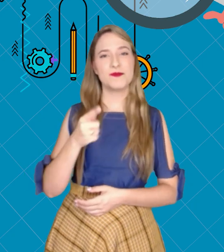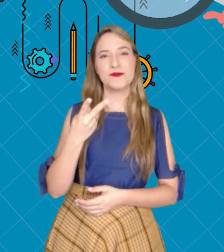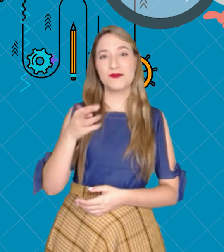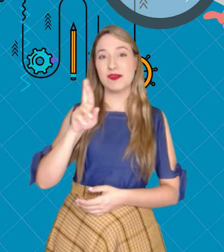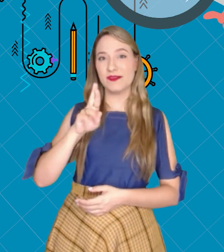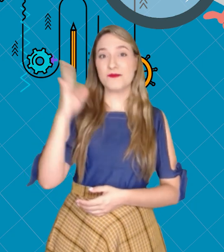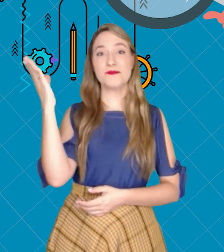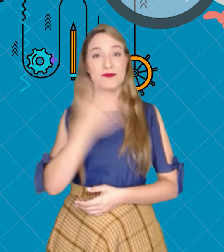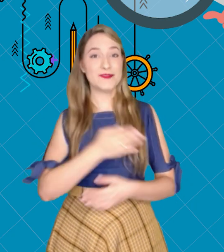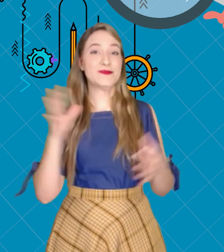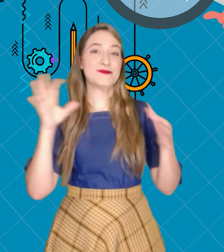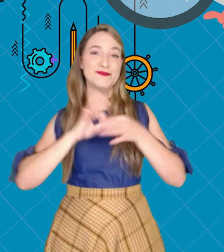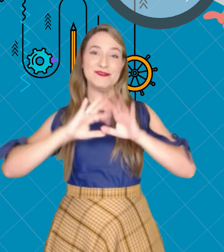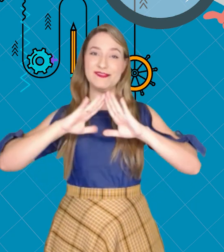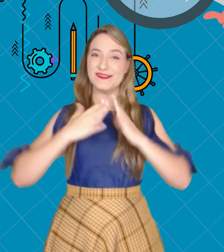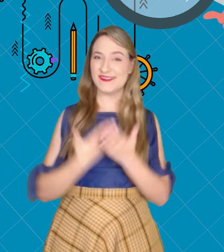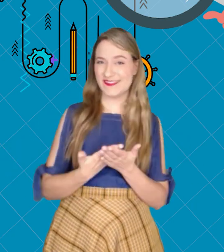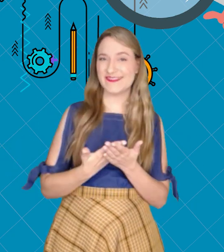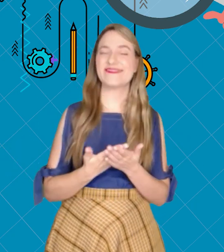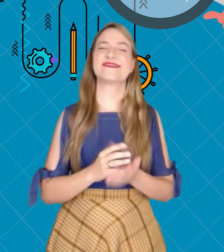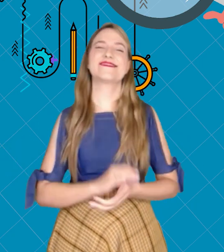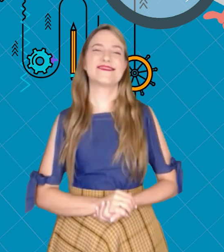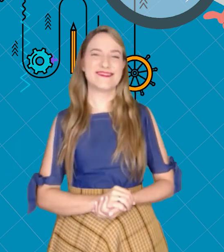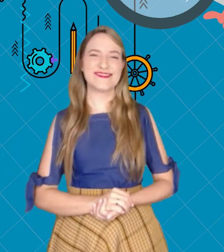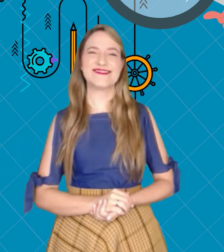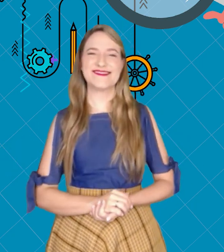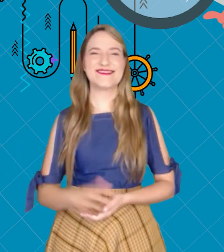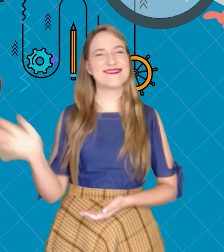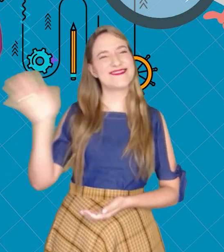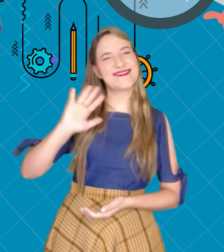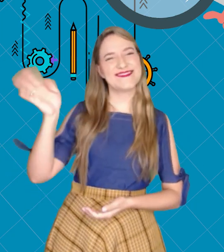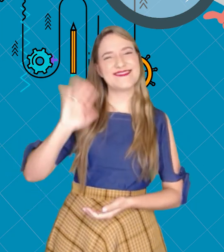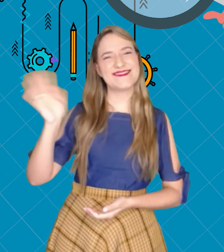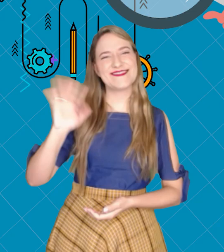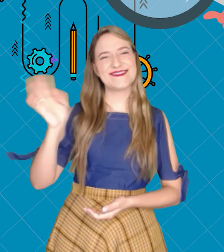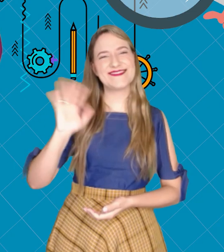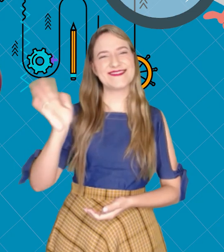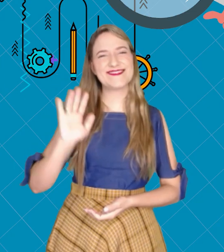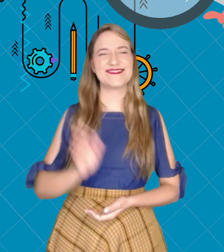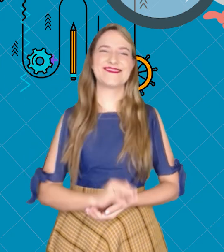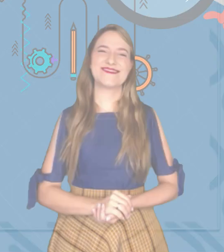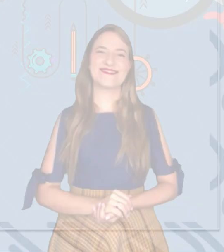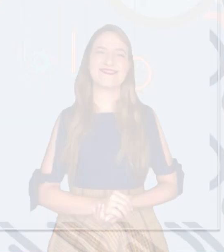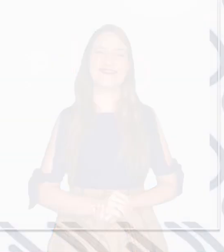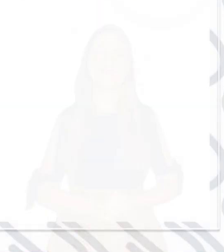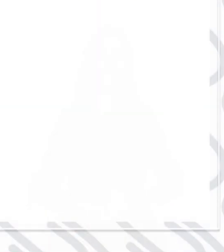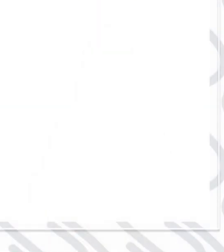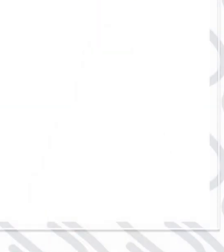www.sme.goiania.gov.br/Conexão Escola. Tchau, tchau. Tchau, gente.